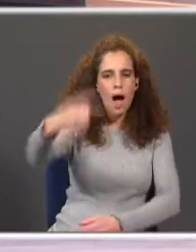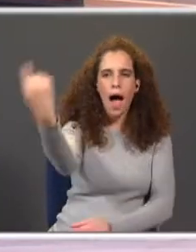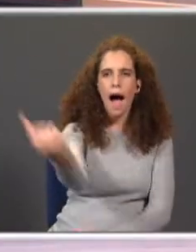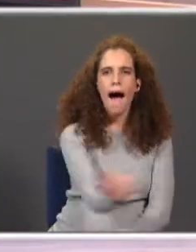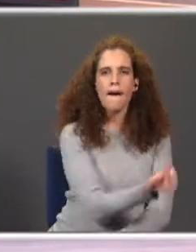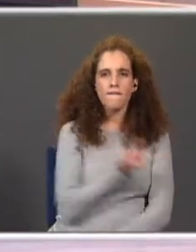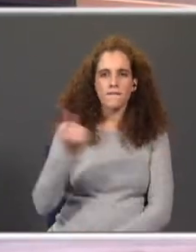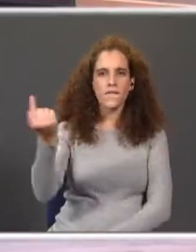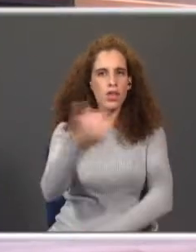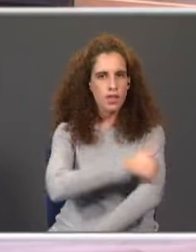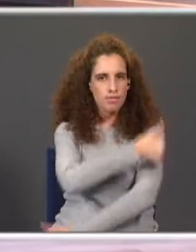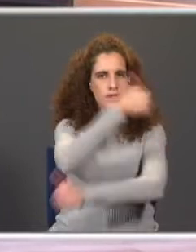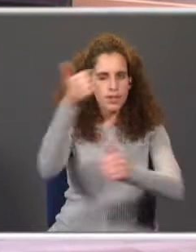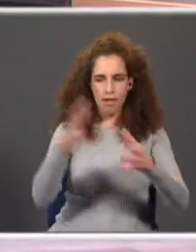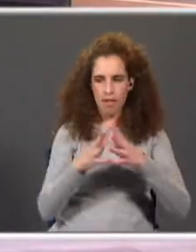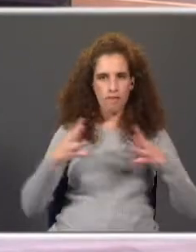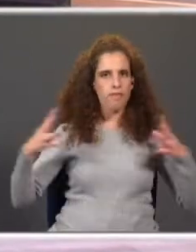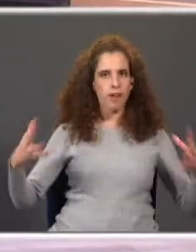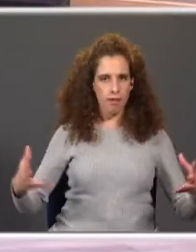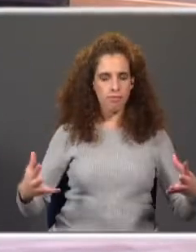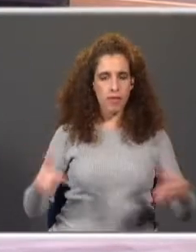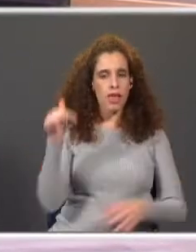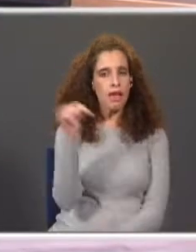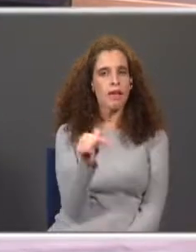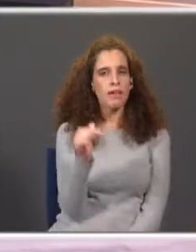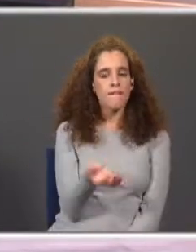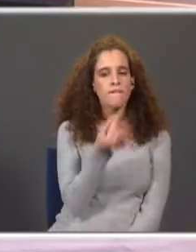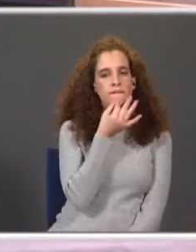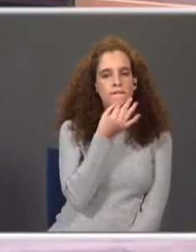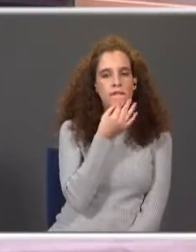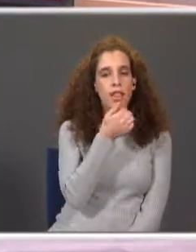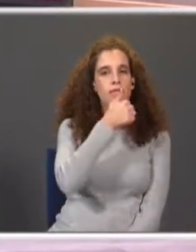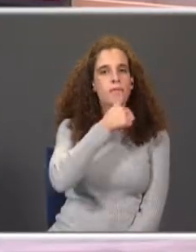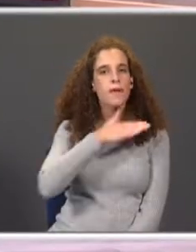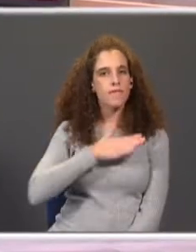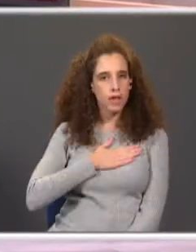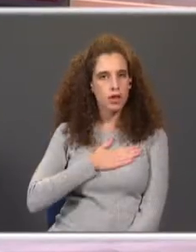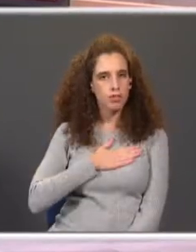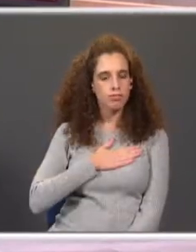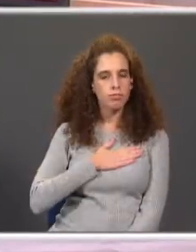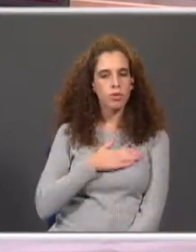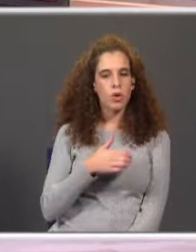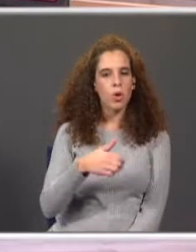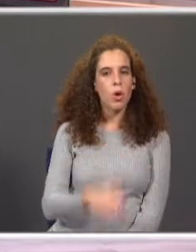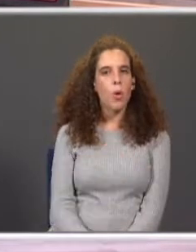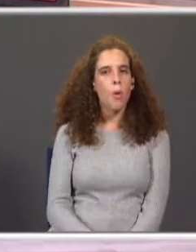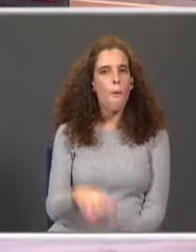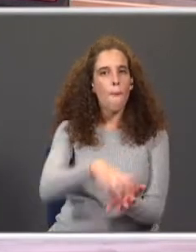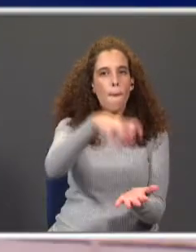arredores de uma grande cidade. E aqui trata-se de Benfica, um bairro de